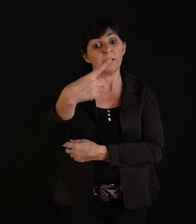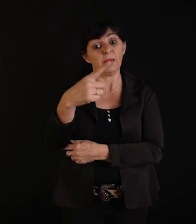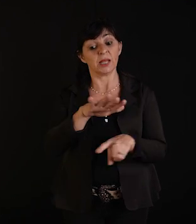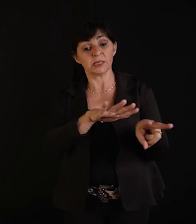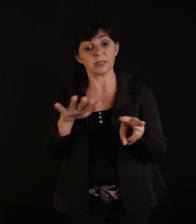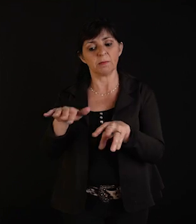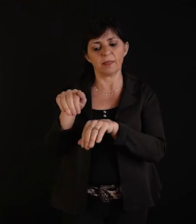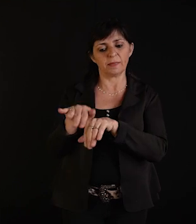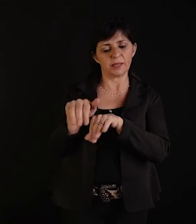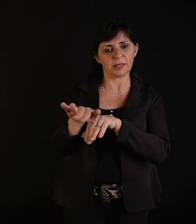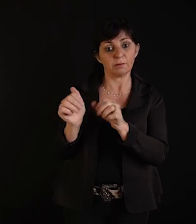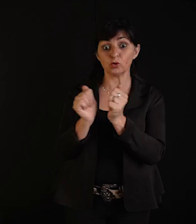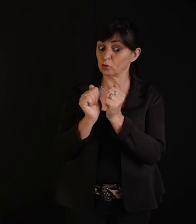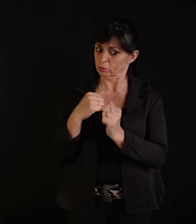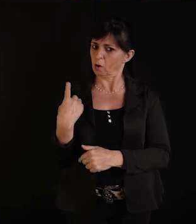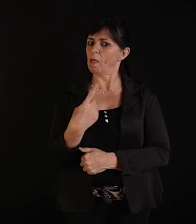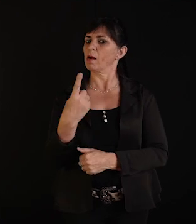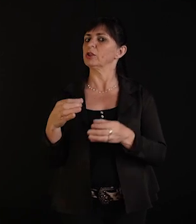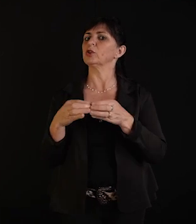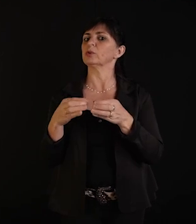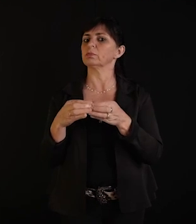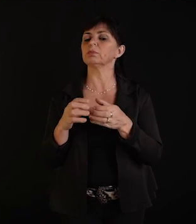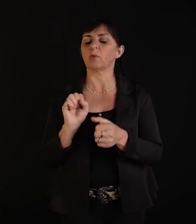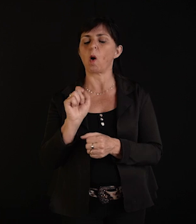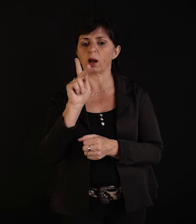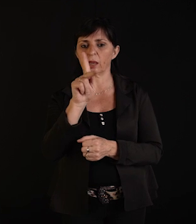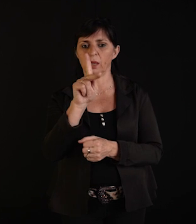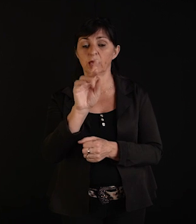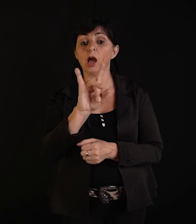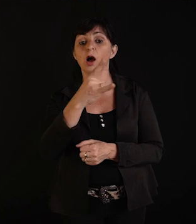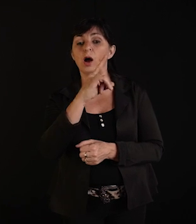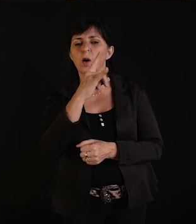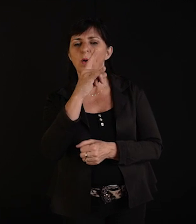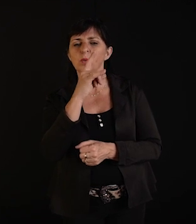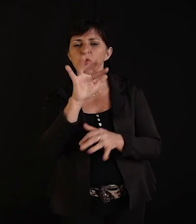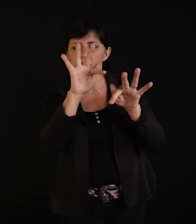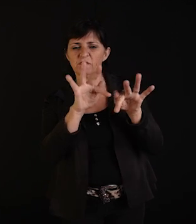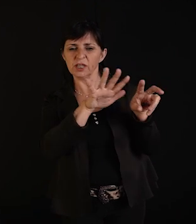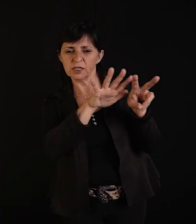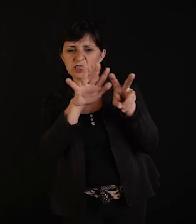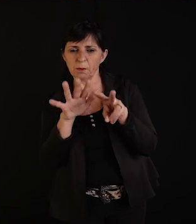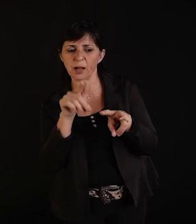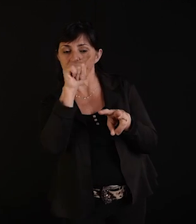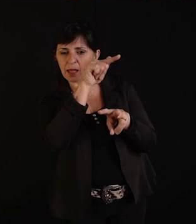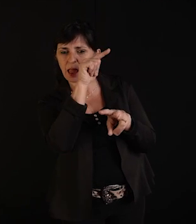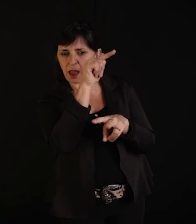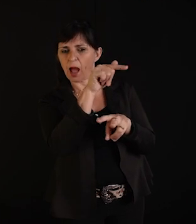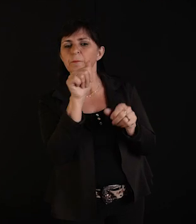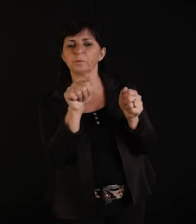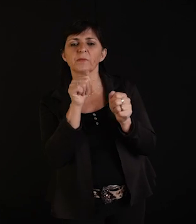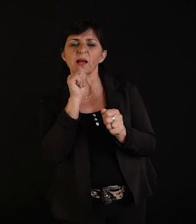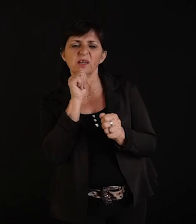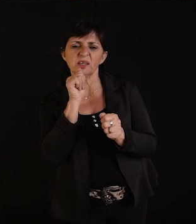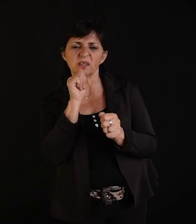com os Monarcas." Eu falei: "Opa, então tá bom." E no último final de semana de agosto, teve uma viagem para Campo Grande. Os Monarcas tocavam